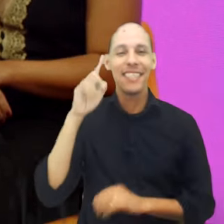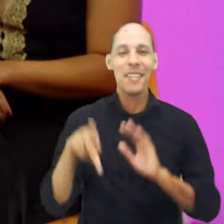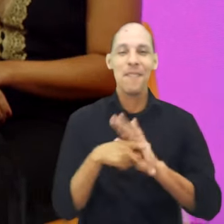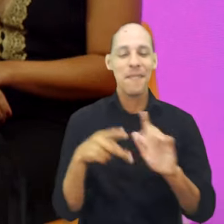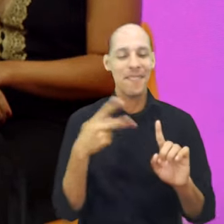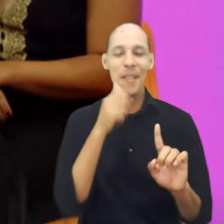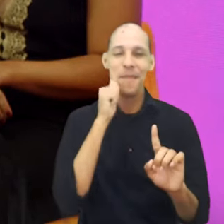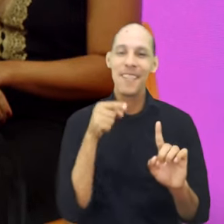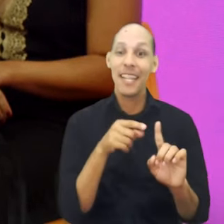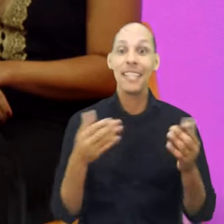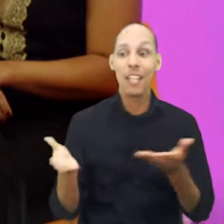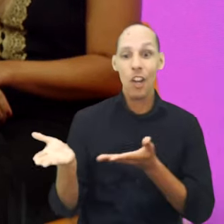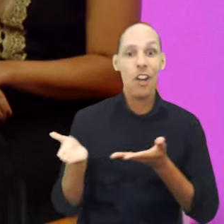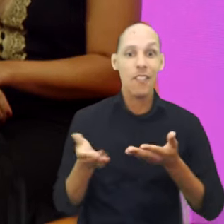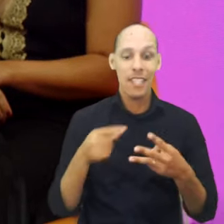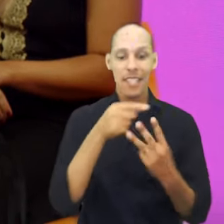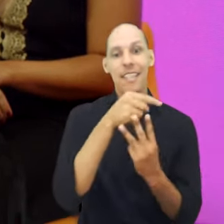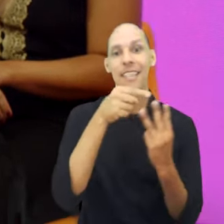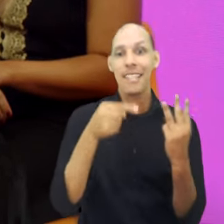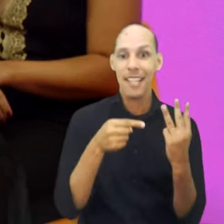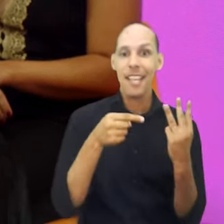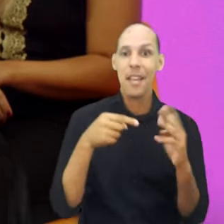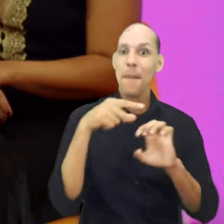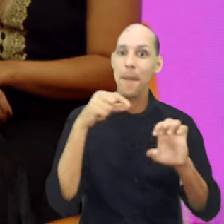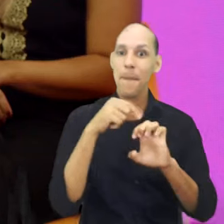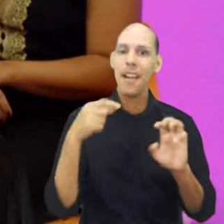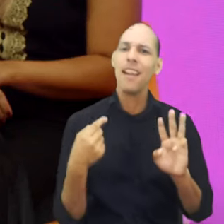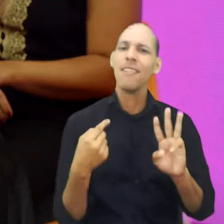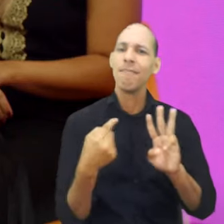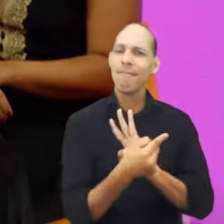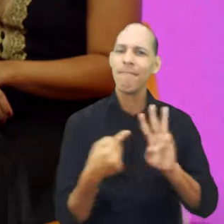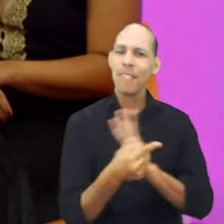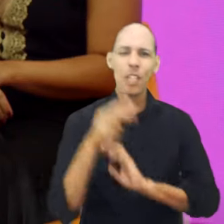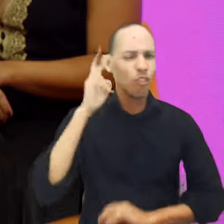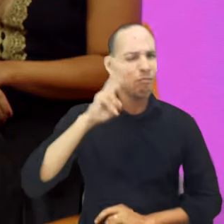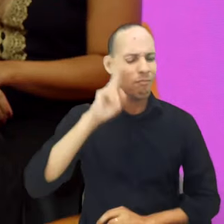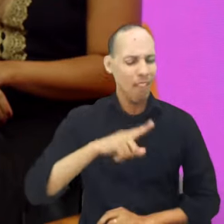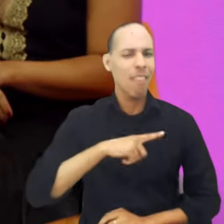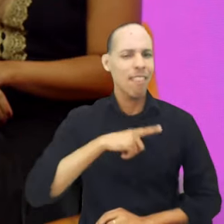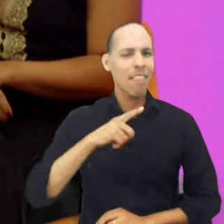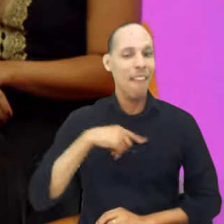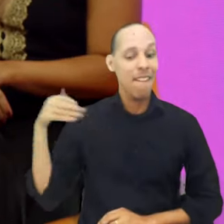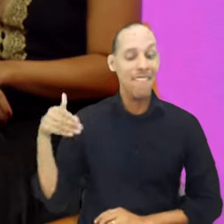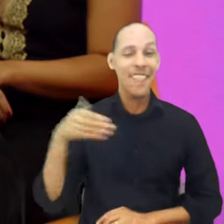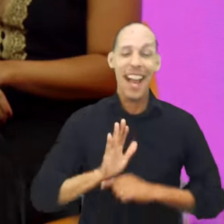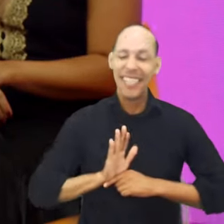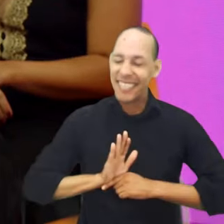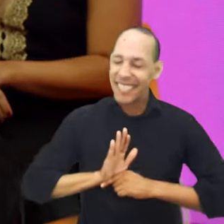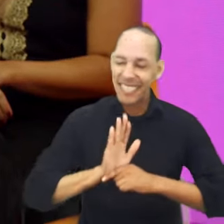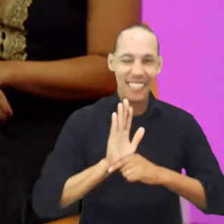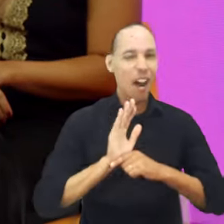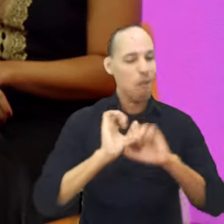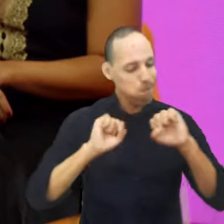isso convidamos três empreendedoras que têm muita história, vivências e veio engrossar. Dá aí